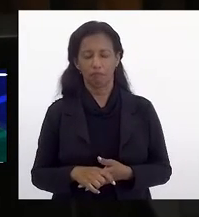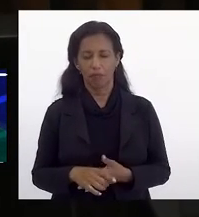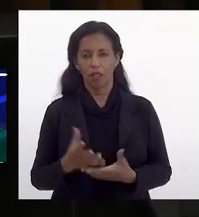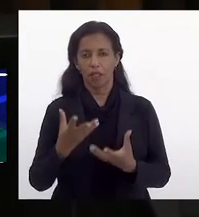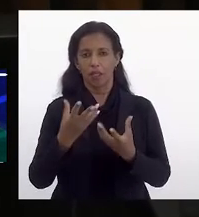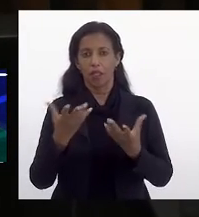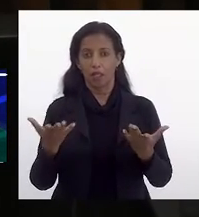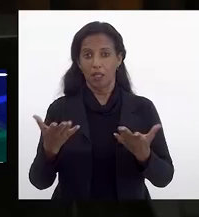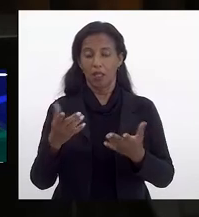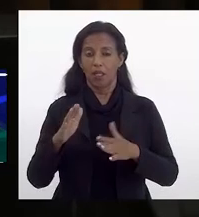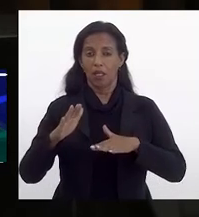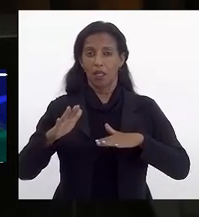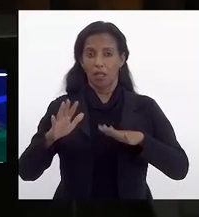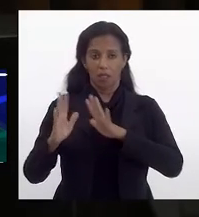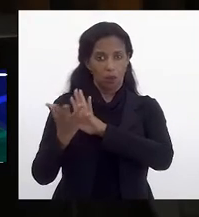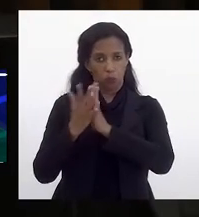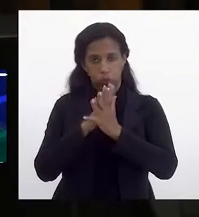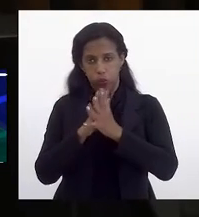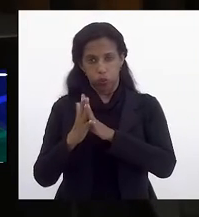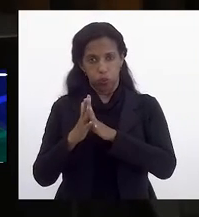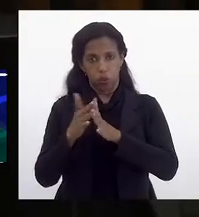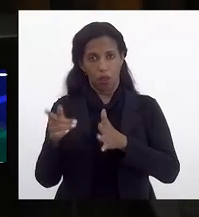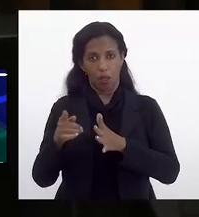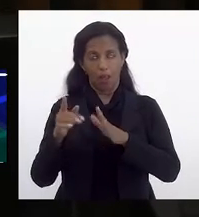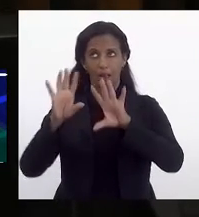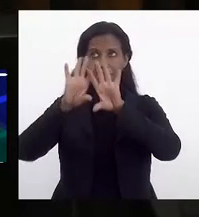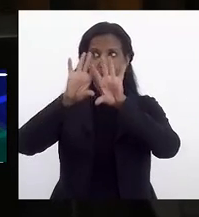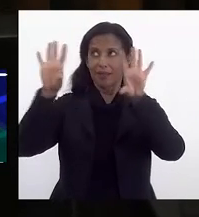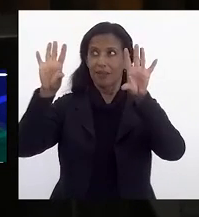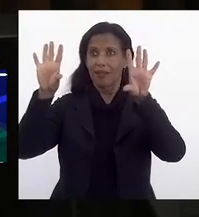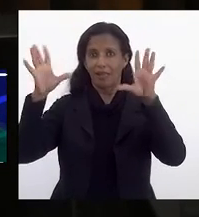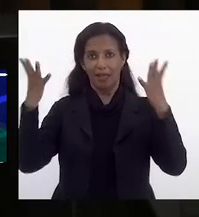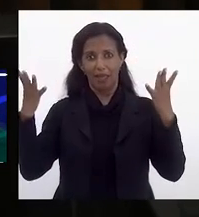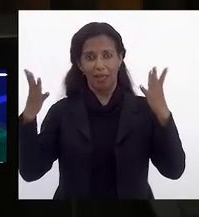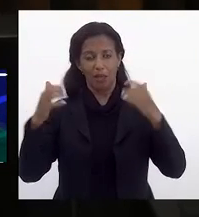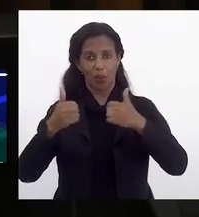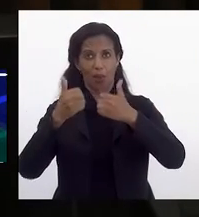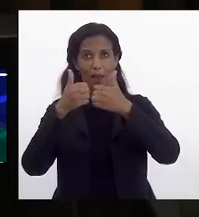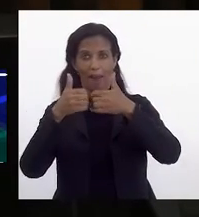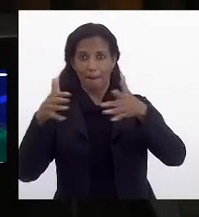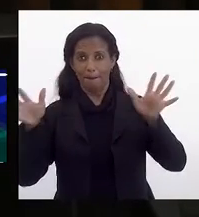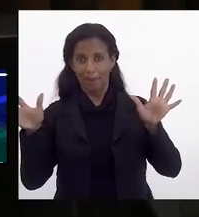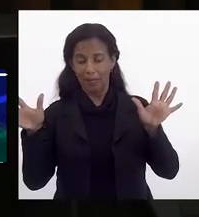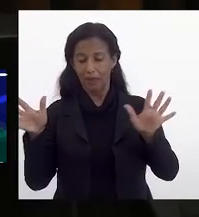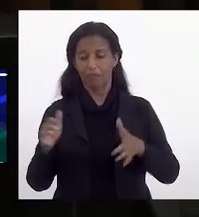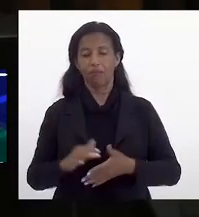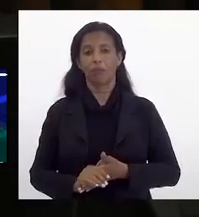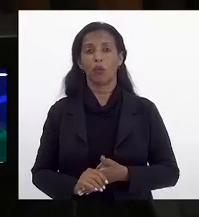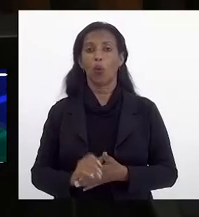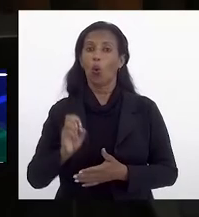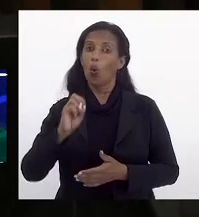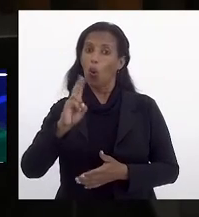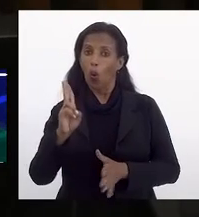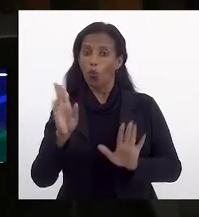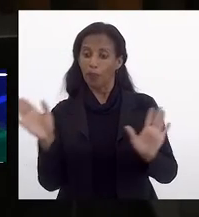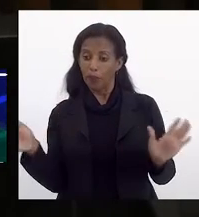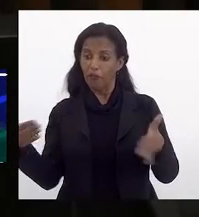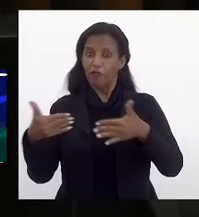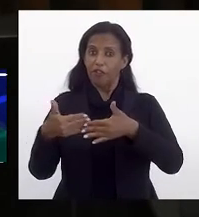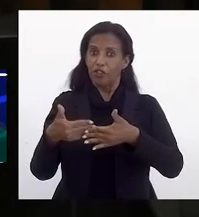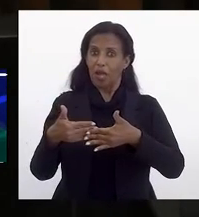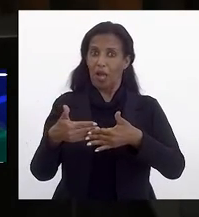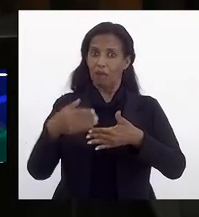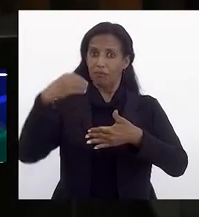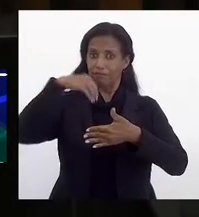essas aglomerações se dão a céu aberto, em logradouro público, ou em ambiente fechado.